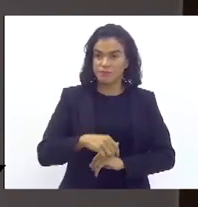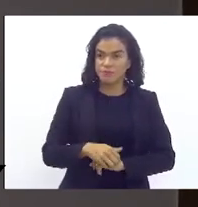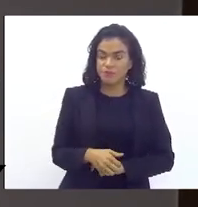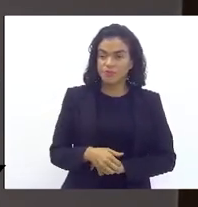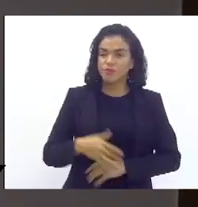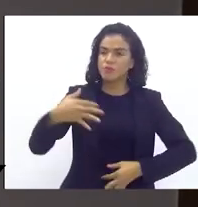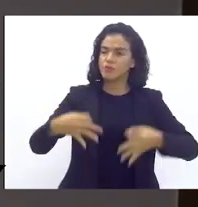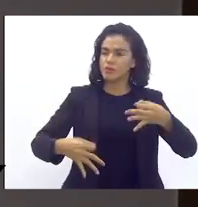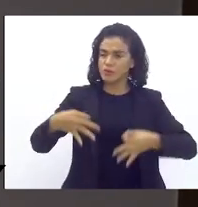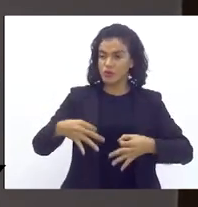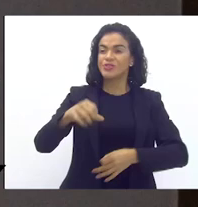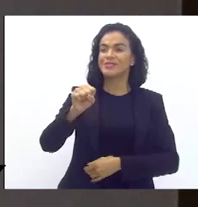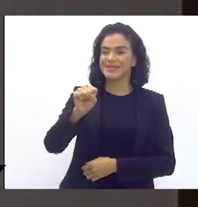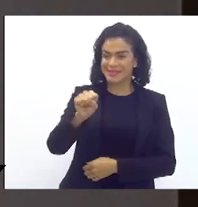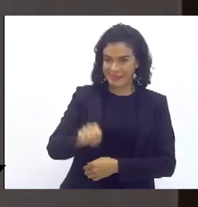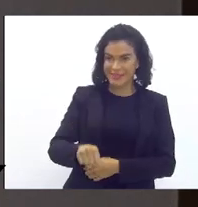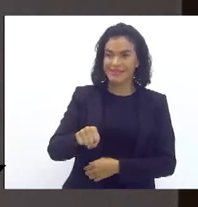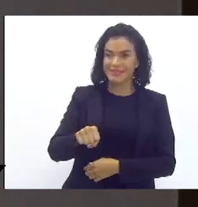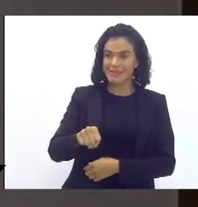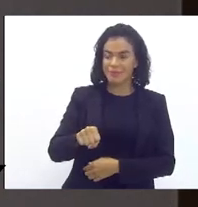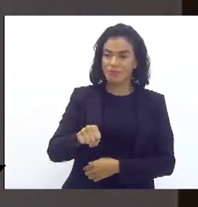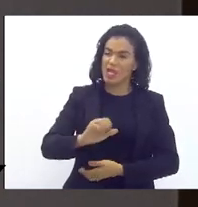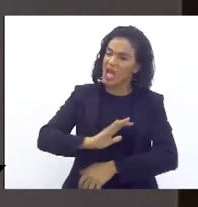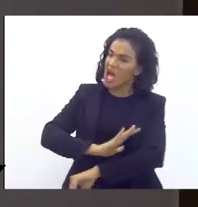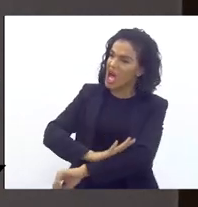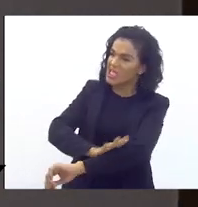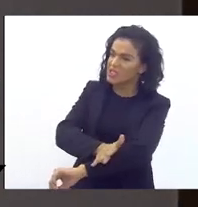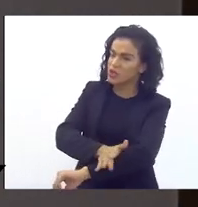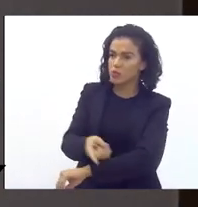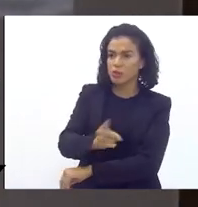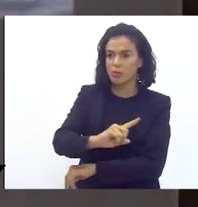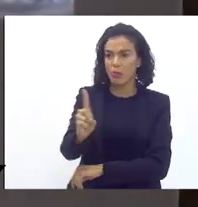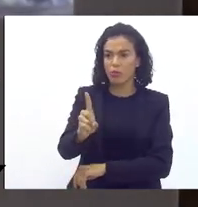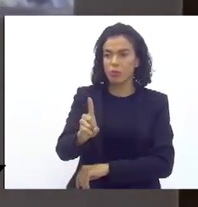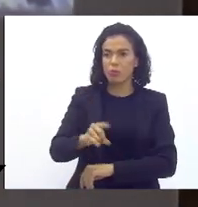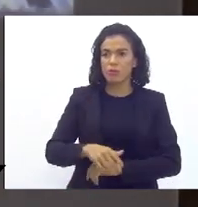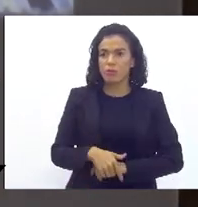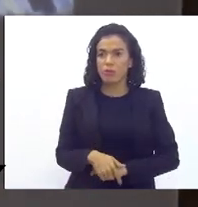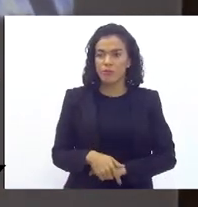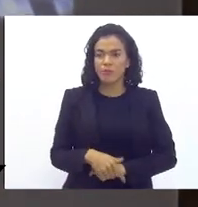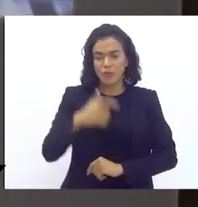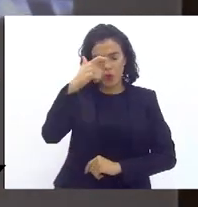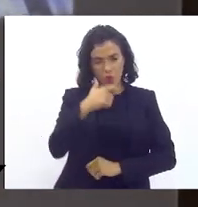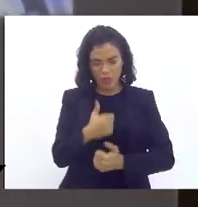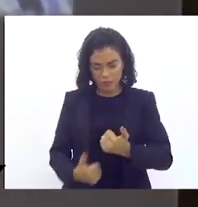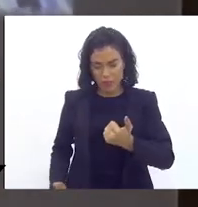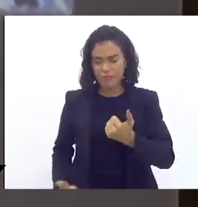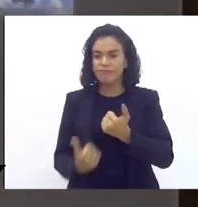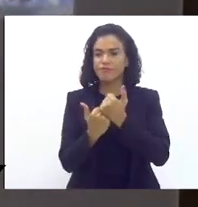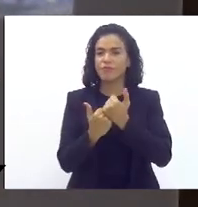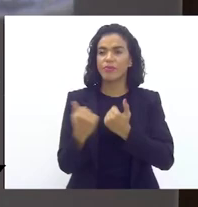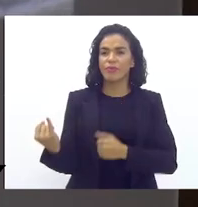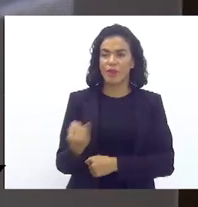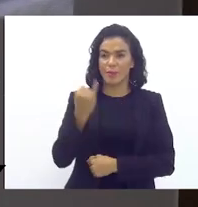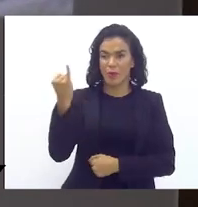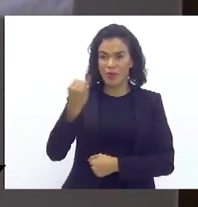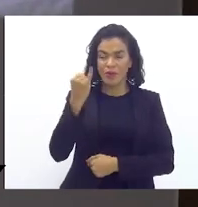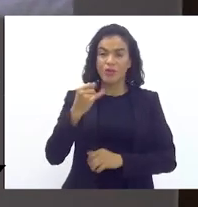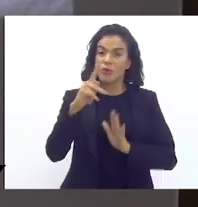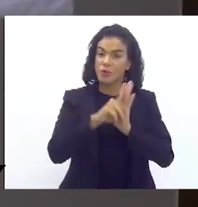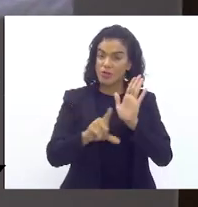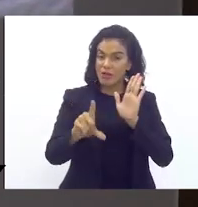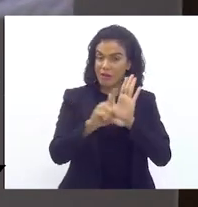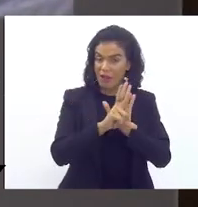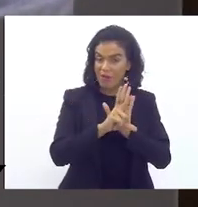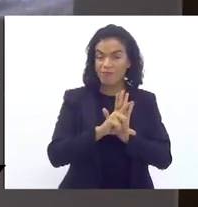Justiça sim racismo não tô aqui para reforçar a importância do projeto